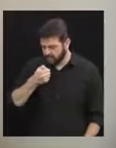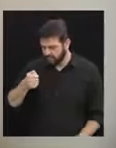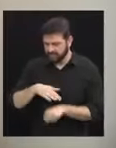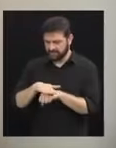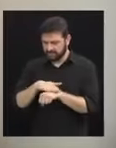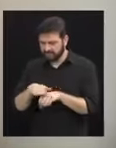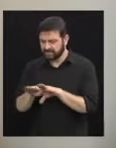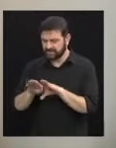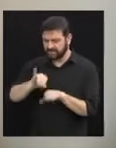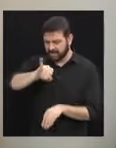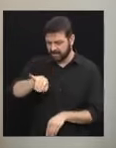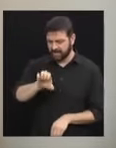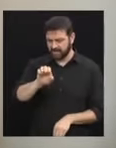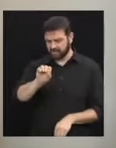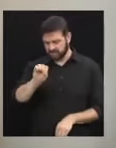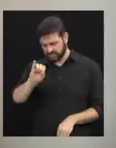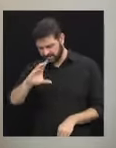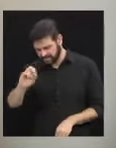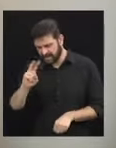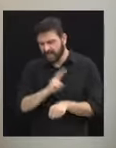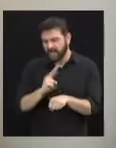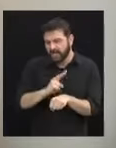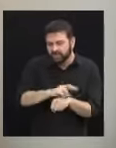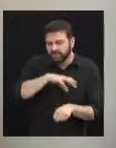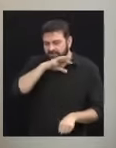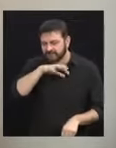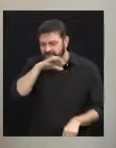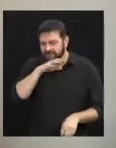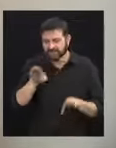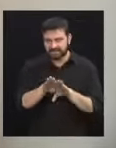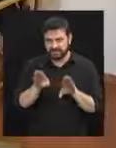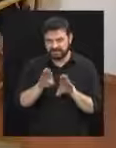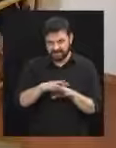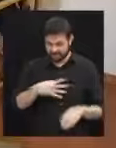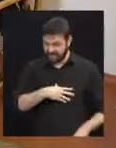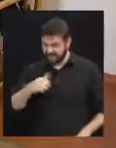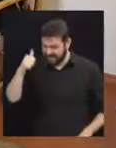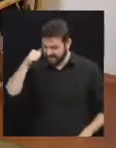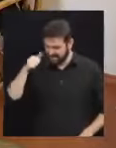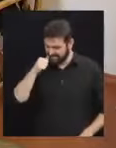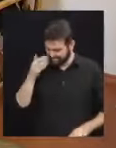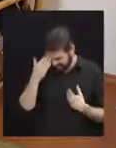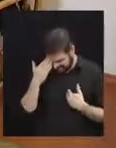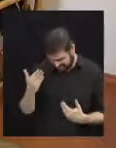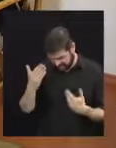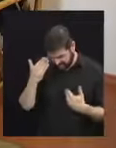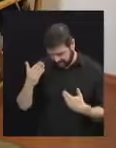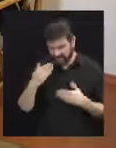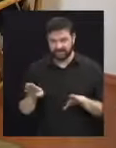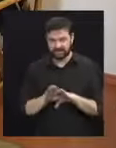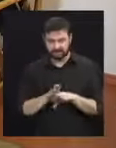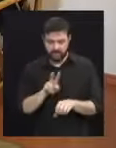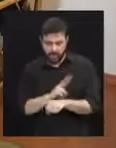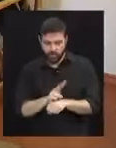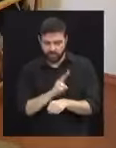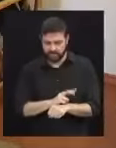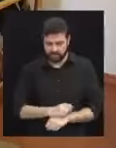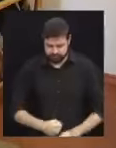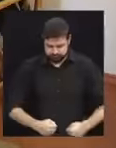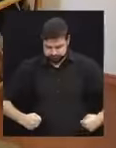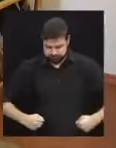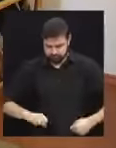nesse bloco com a Jéssica, que é a cuidadora dos bichinhos aqui da Like Bichos. A Isabela participou da nossa gravação. Obrigada, Isabela, tomando conta do grandão, que está